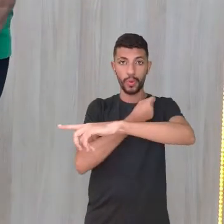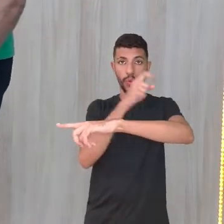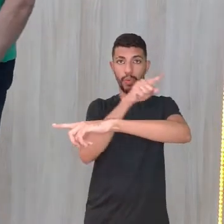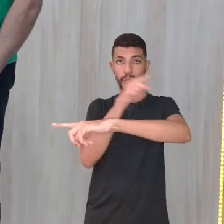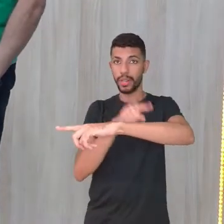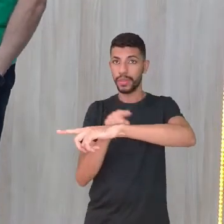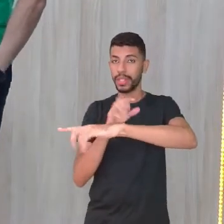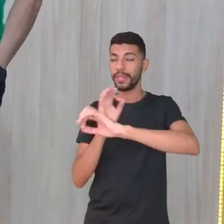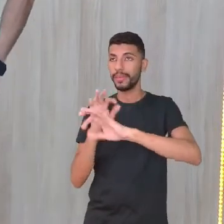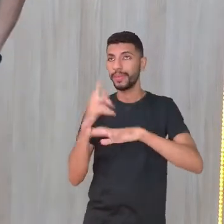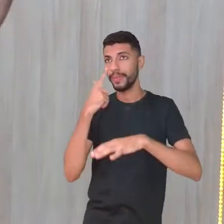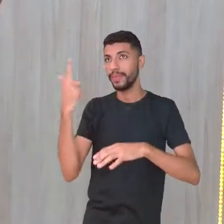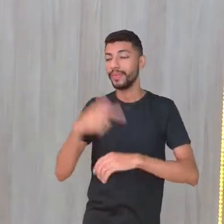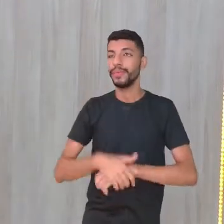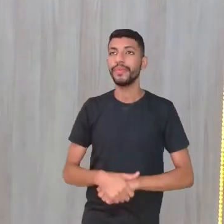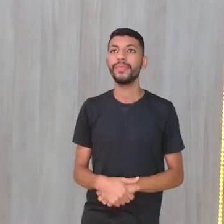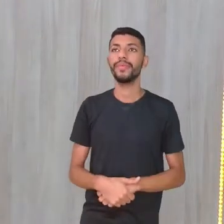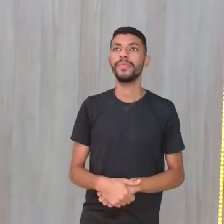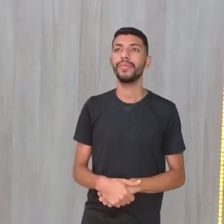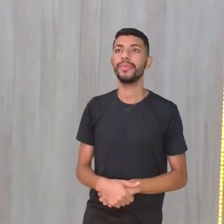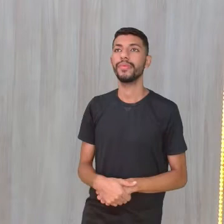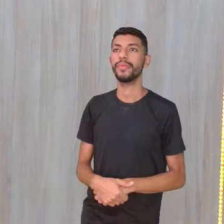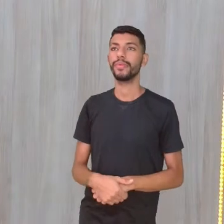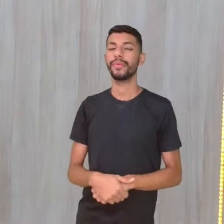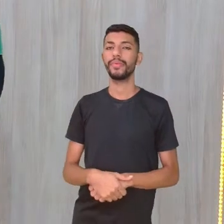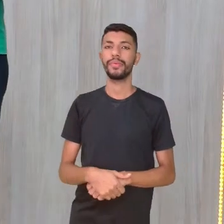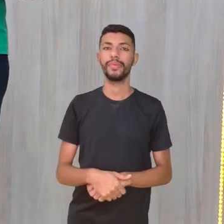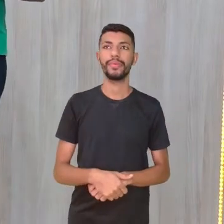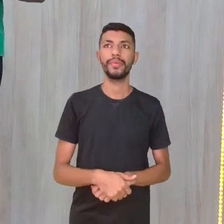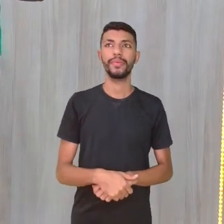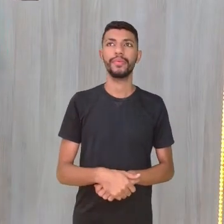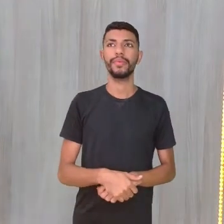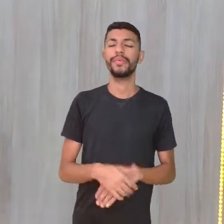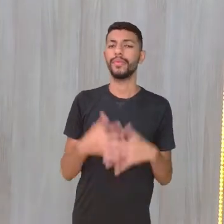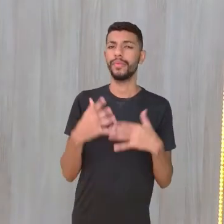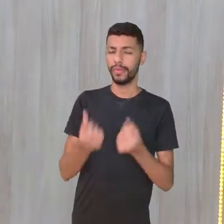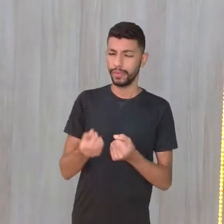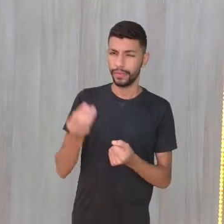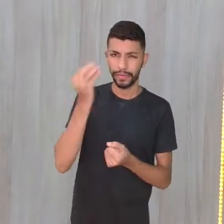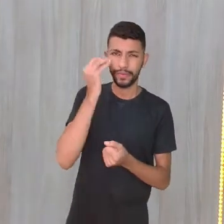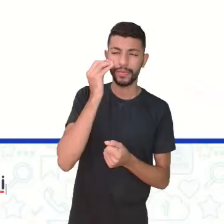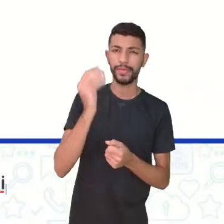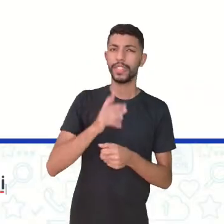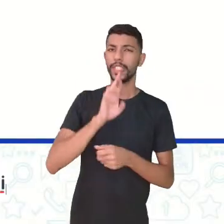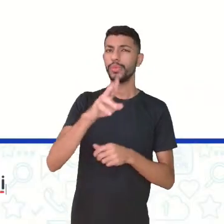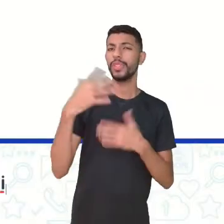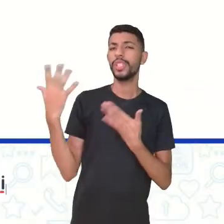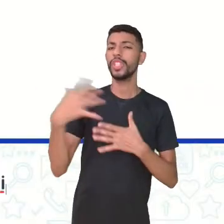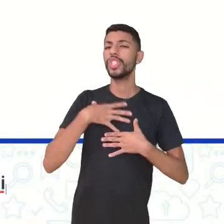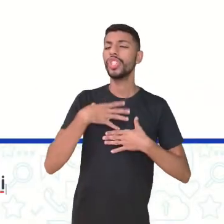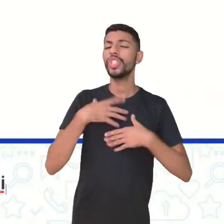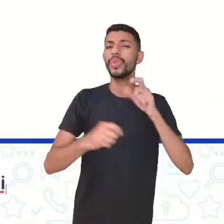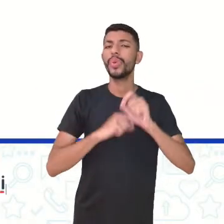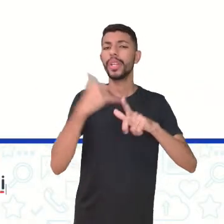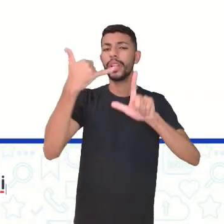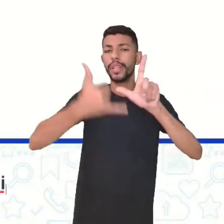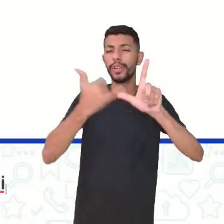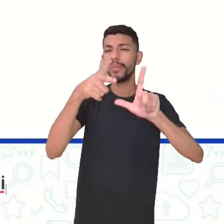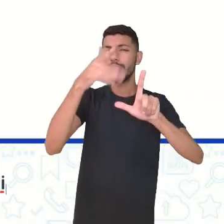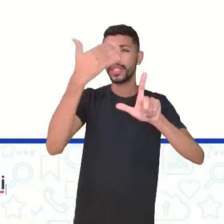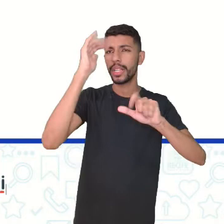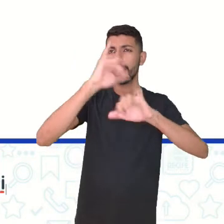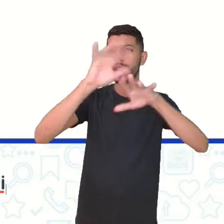aqui. Ó, vamos colocar aí e resolver essa questão aí de forma lúdica, tá bom? Para que você entenda aí, desenhando